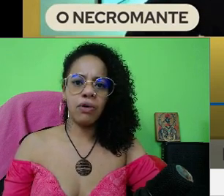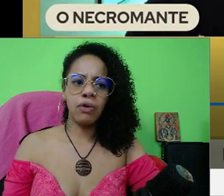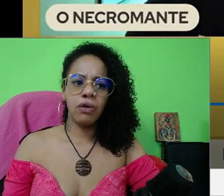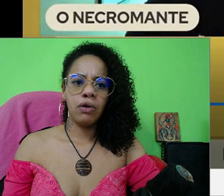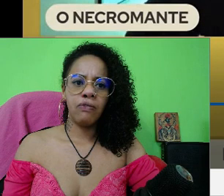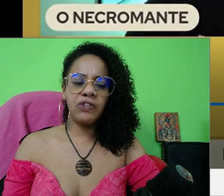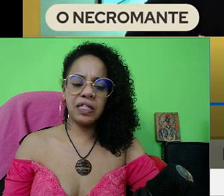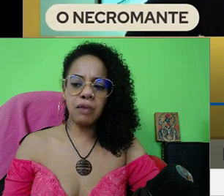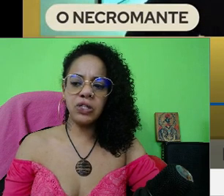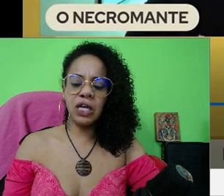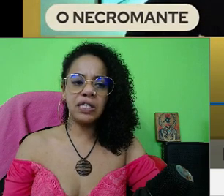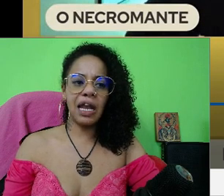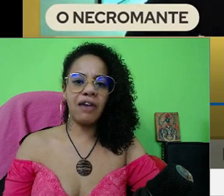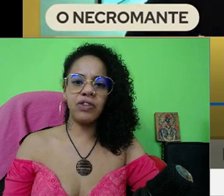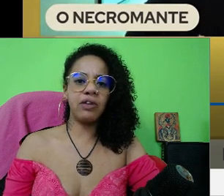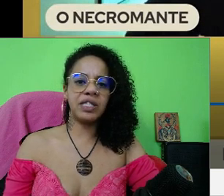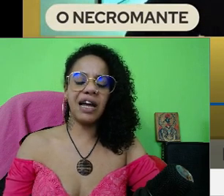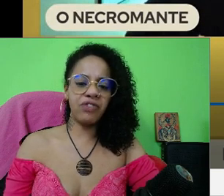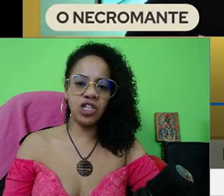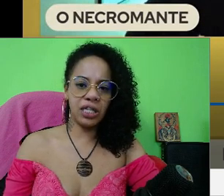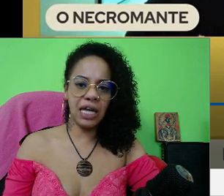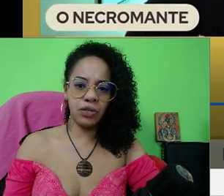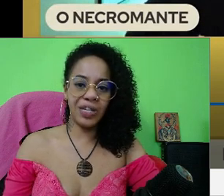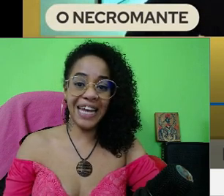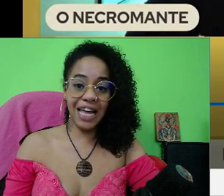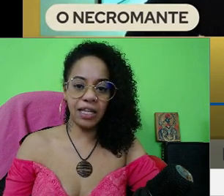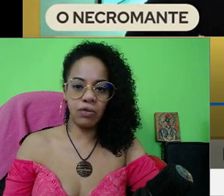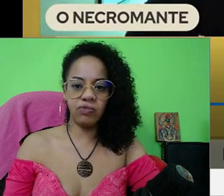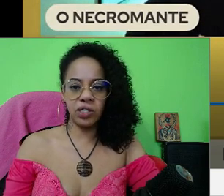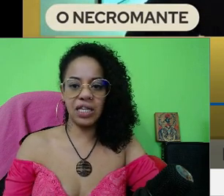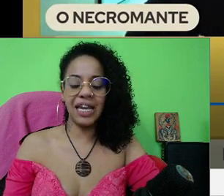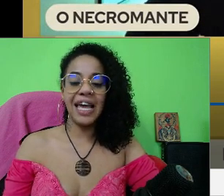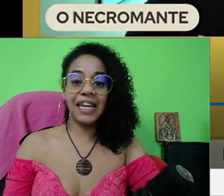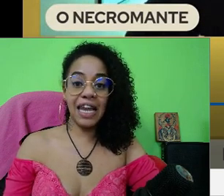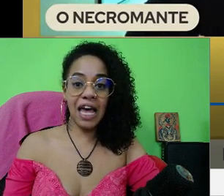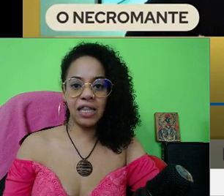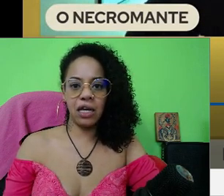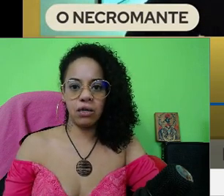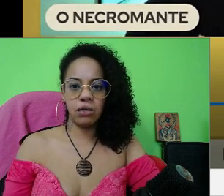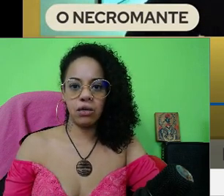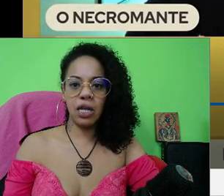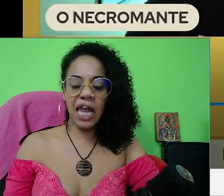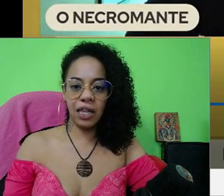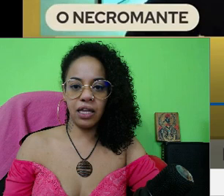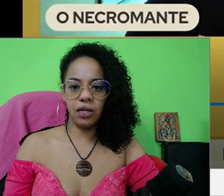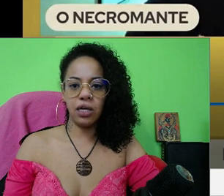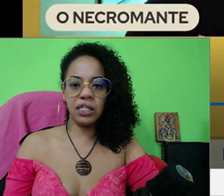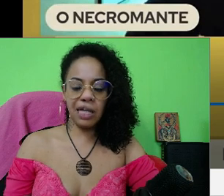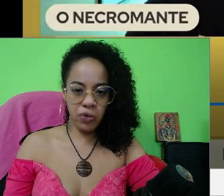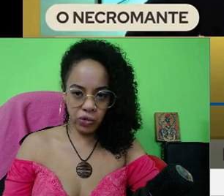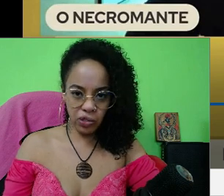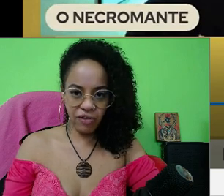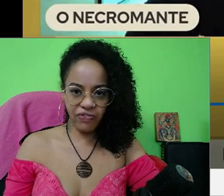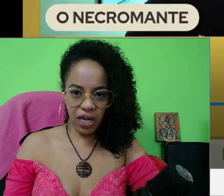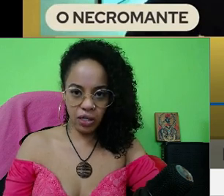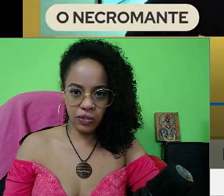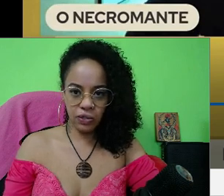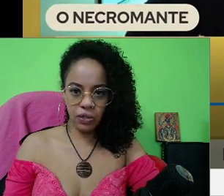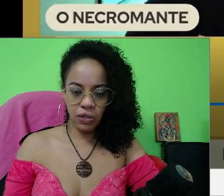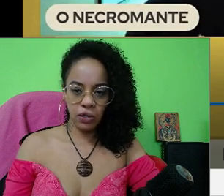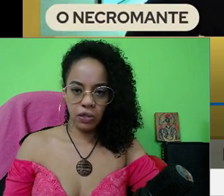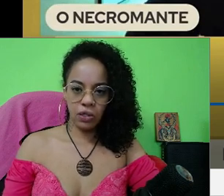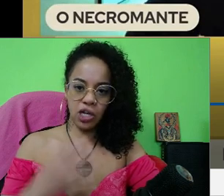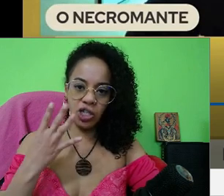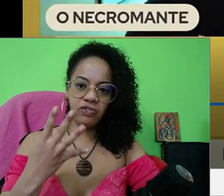aconteceu fizemos a nossa Live não estava agendado nada com você nada nada e sabe o que o senhor